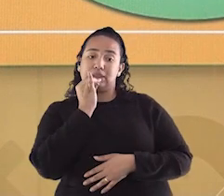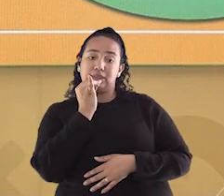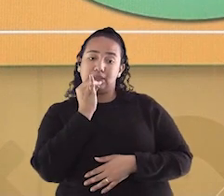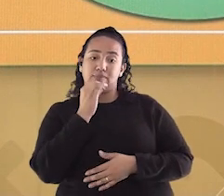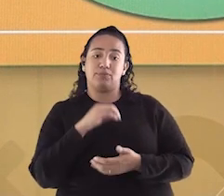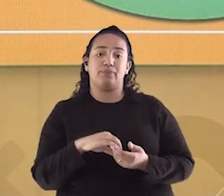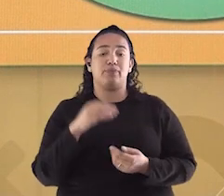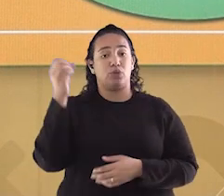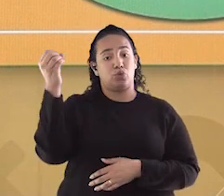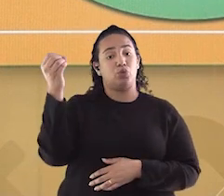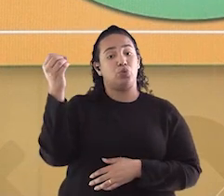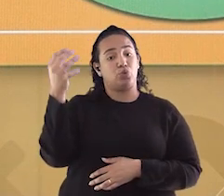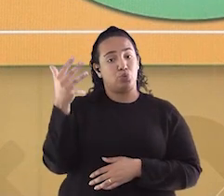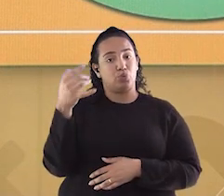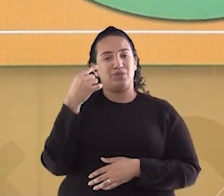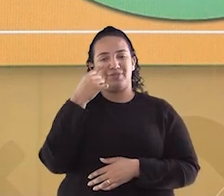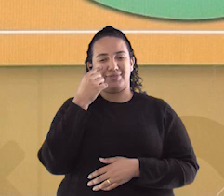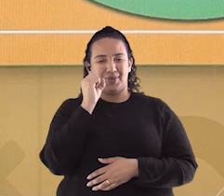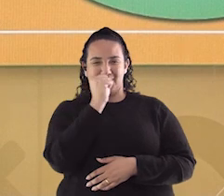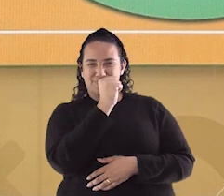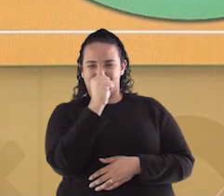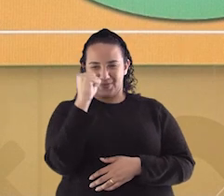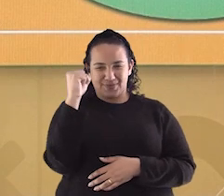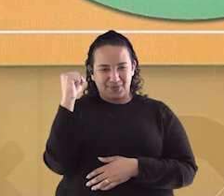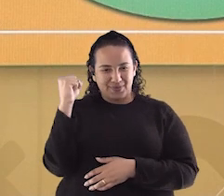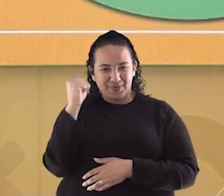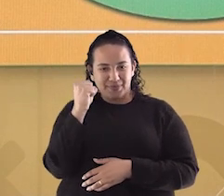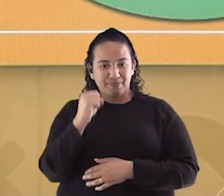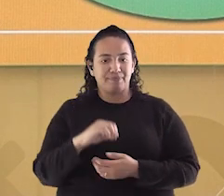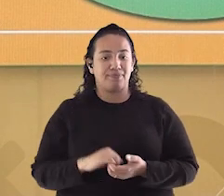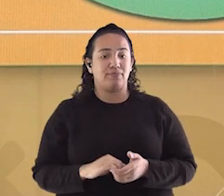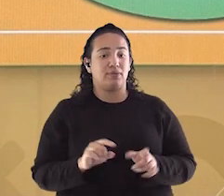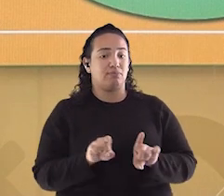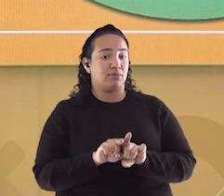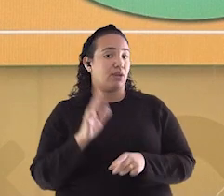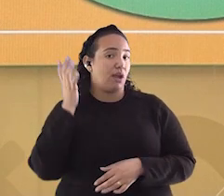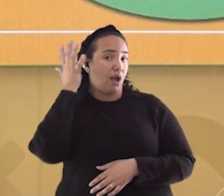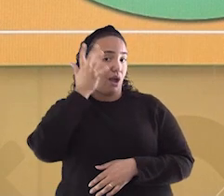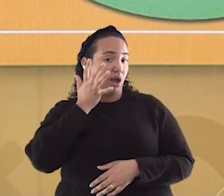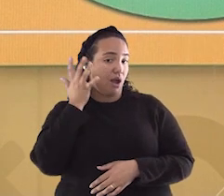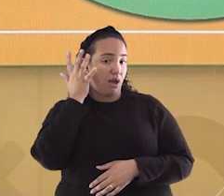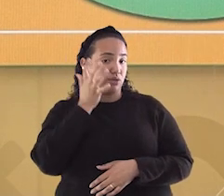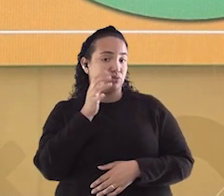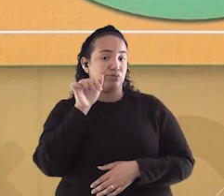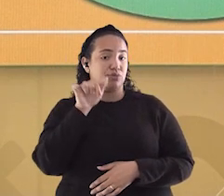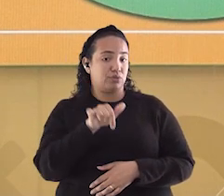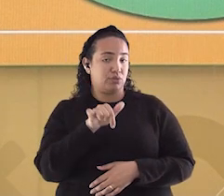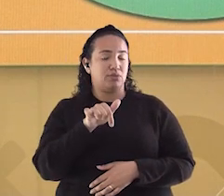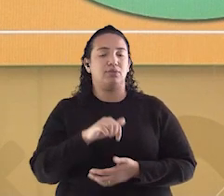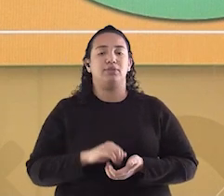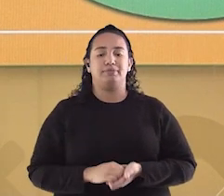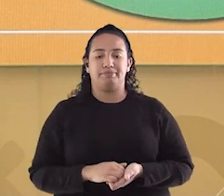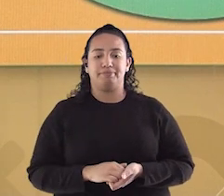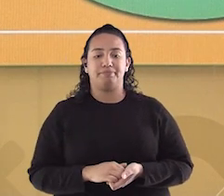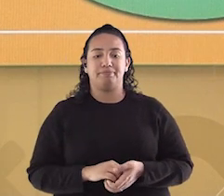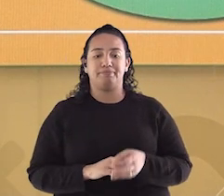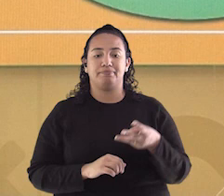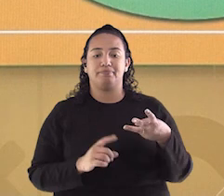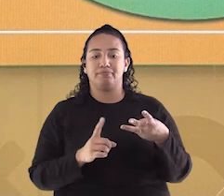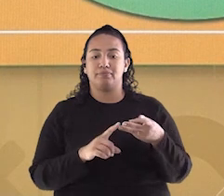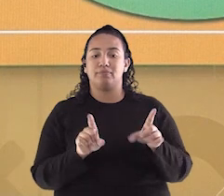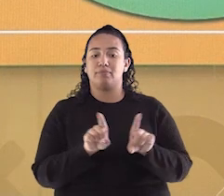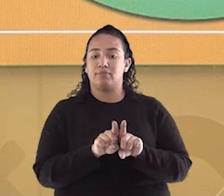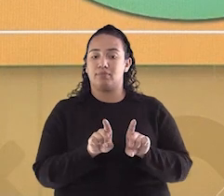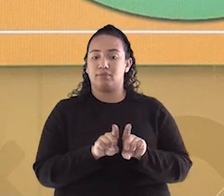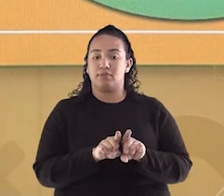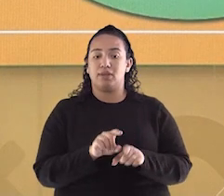são a luz visível, como no caso da lanterna, ondas de rádio, e aqui a gente tem o walkie-talkie, né, um comunicador, temos